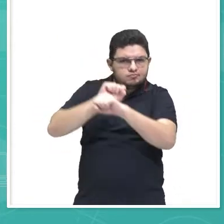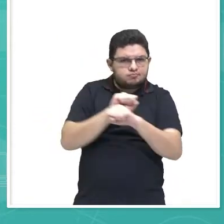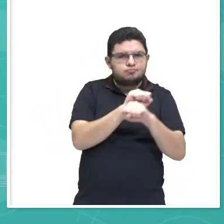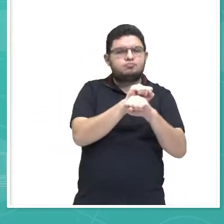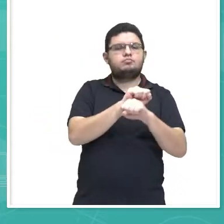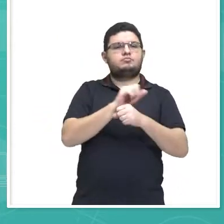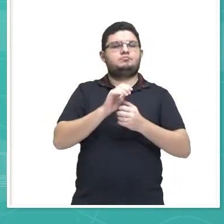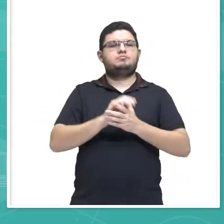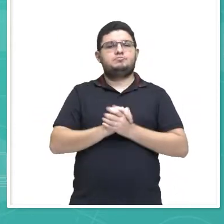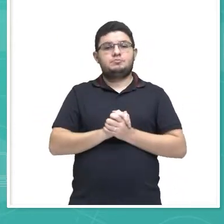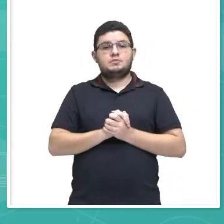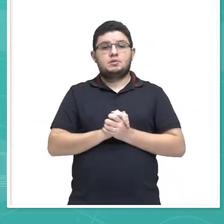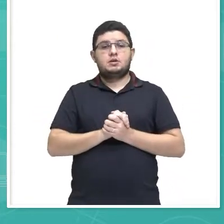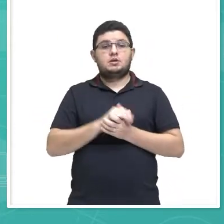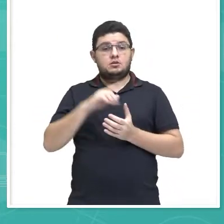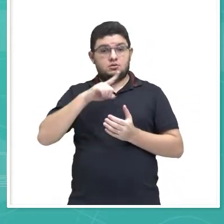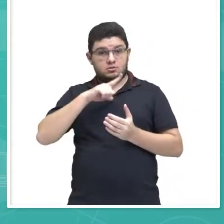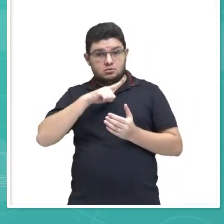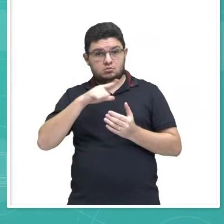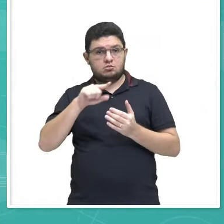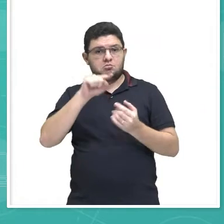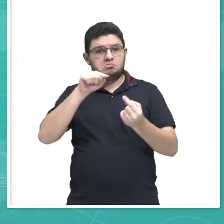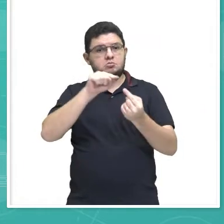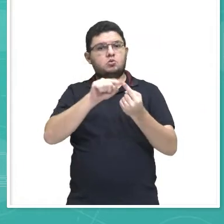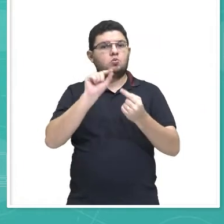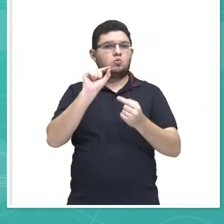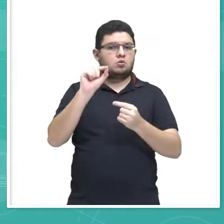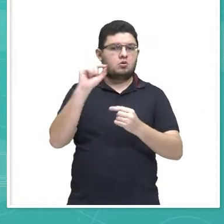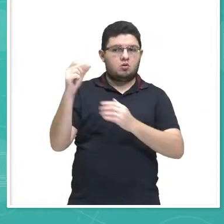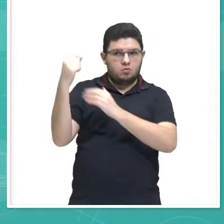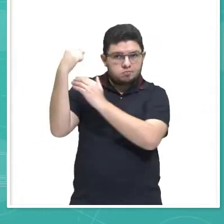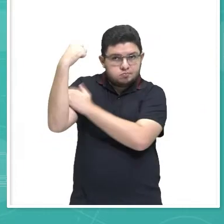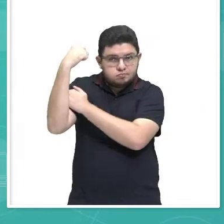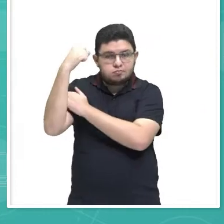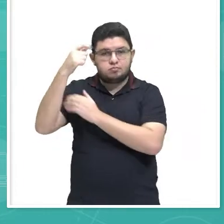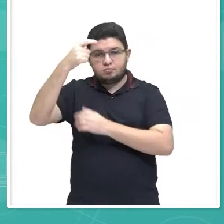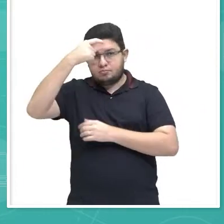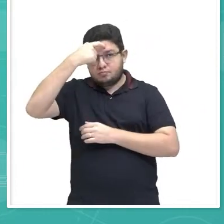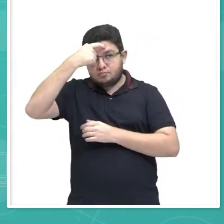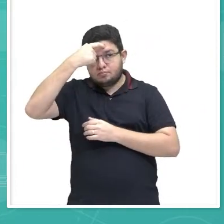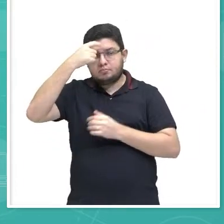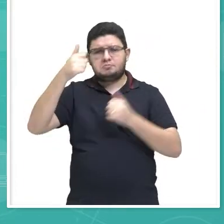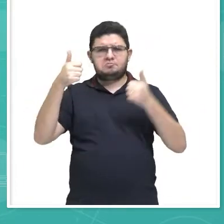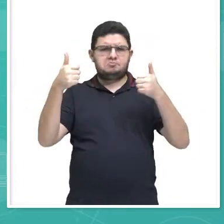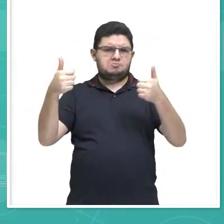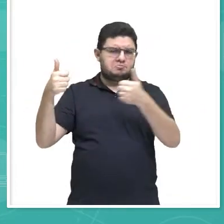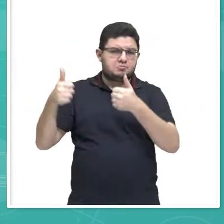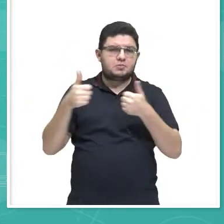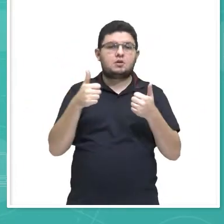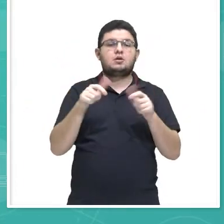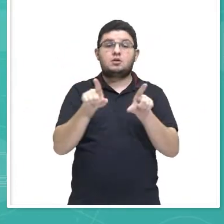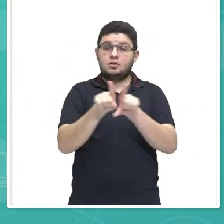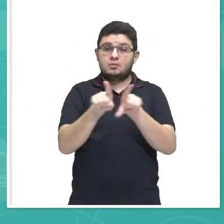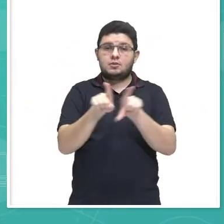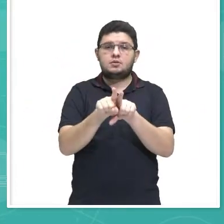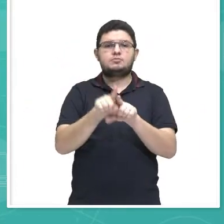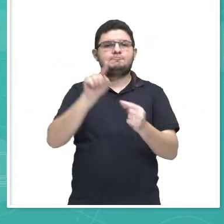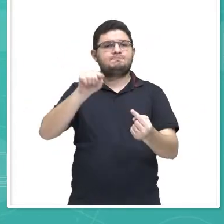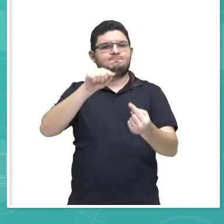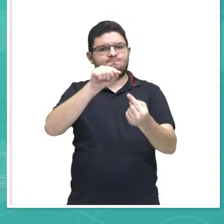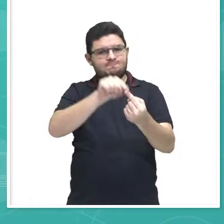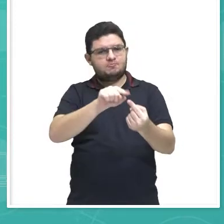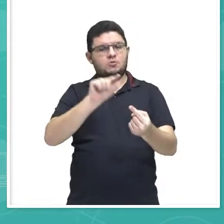por trás dos objetivos de fortalecer o corpo, a mente e o espírito, vem, por último, a intenção